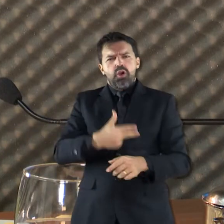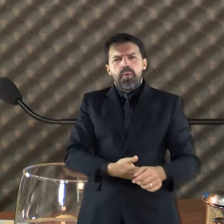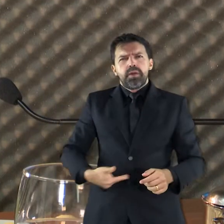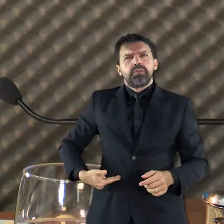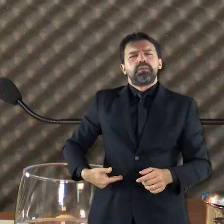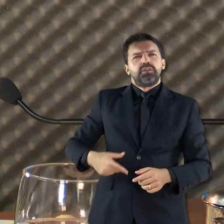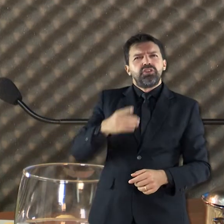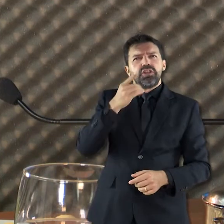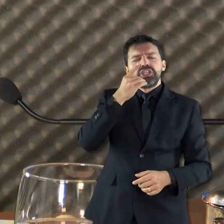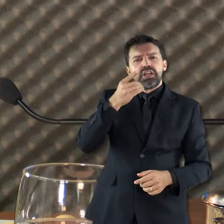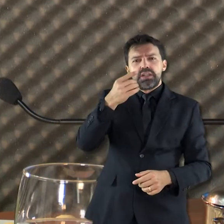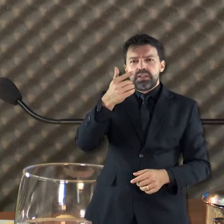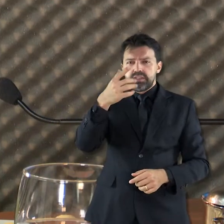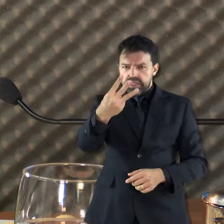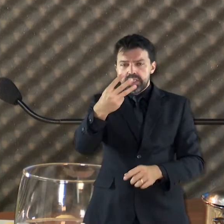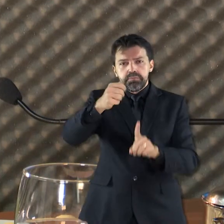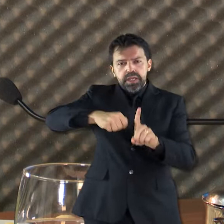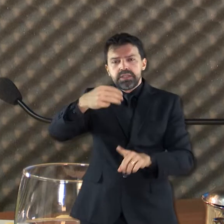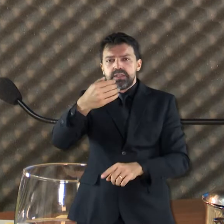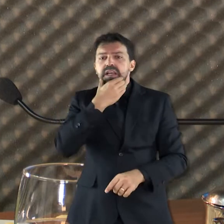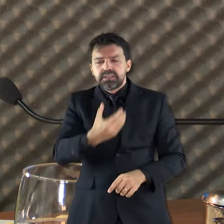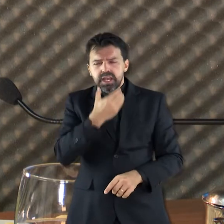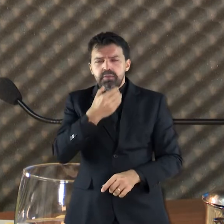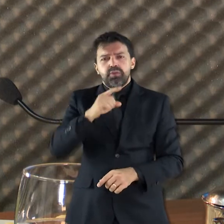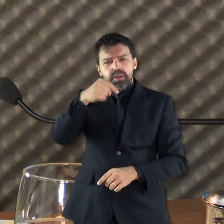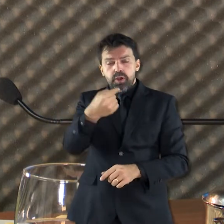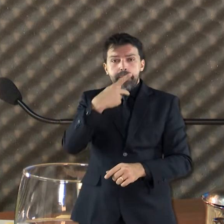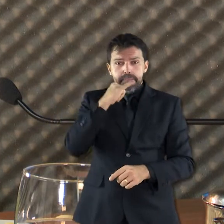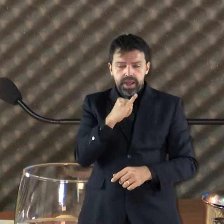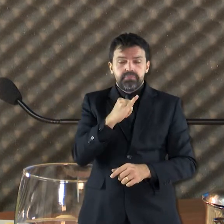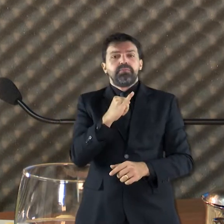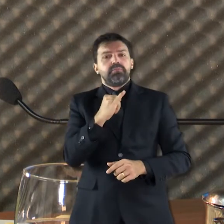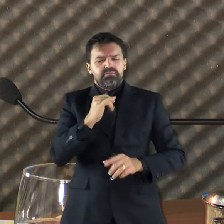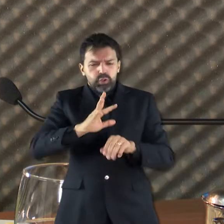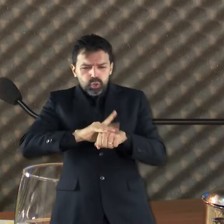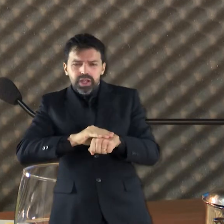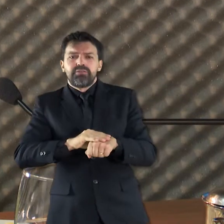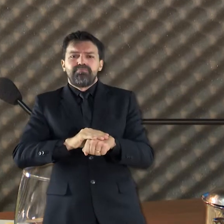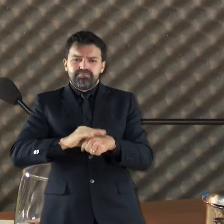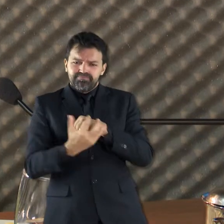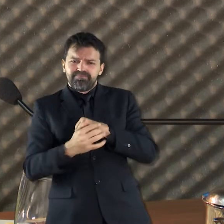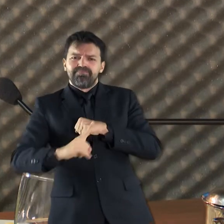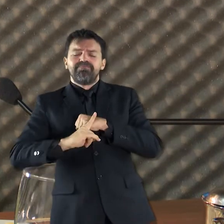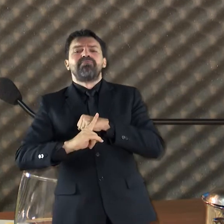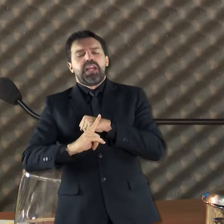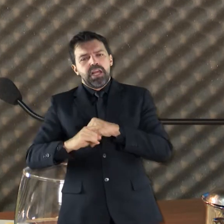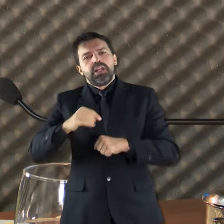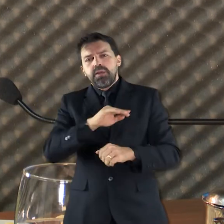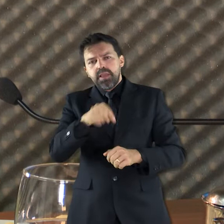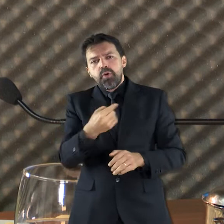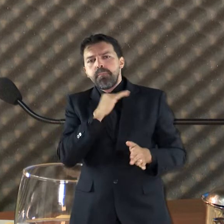3. Aí no início de janeiro meu pai adoeceu e faleceu. Eita. Aí então tava me recuperando, aí outra